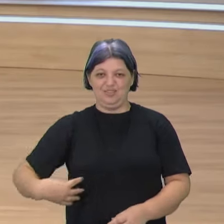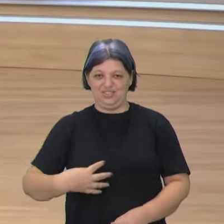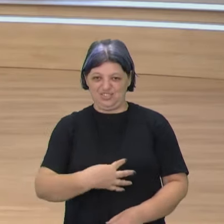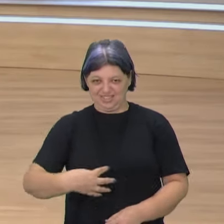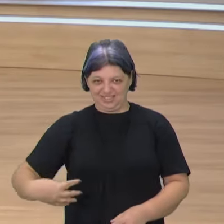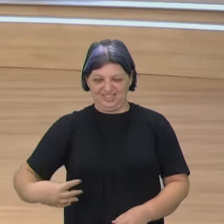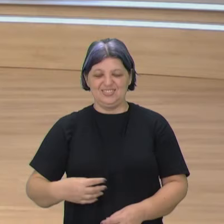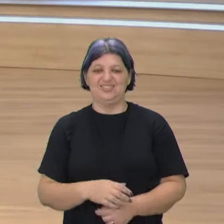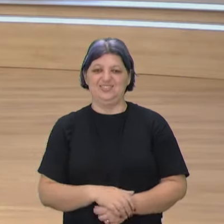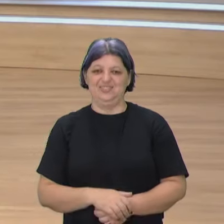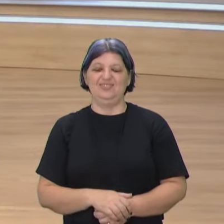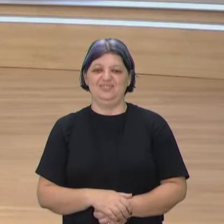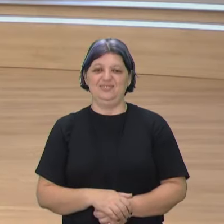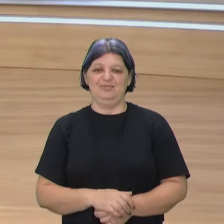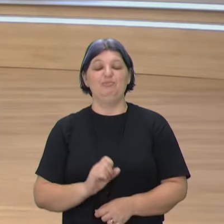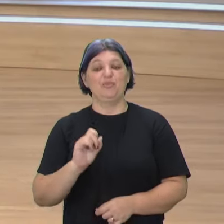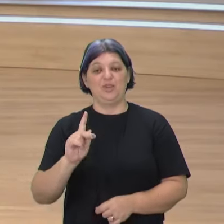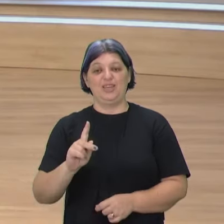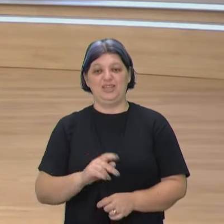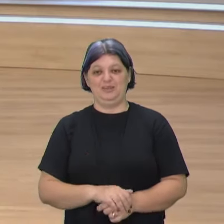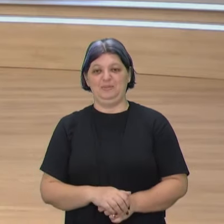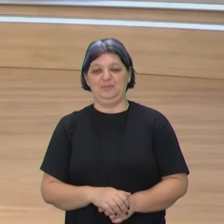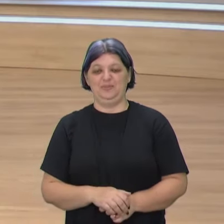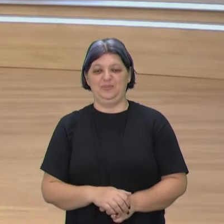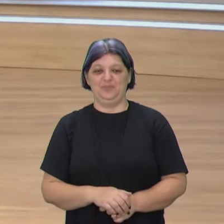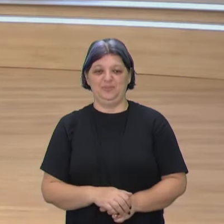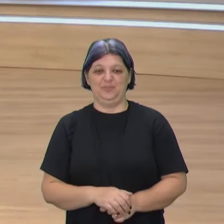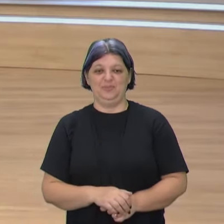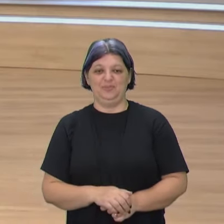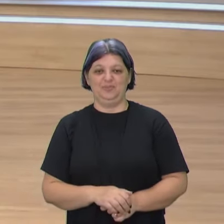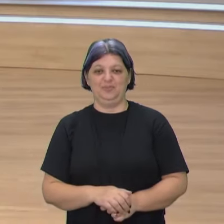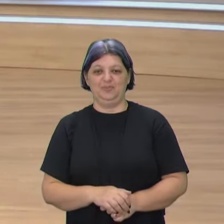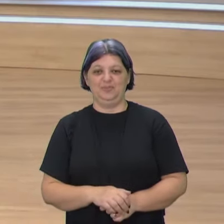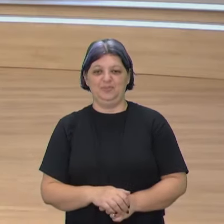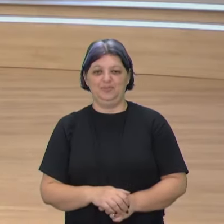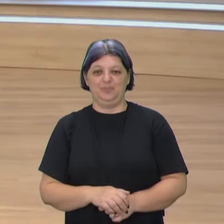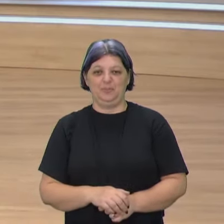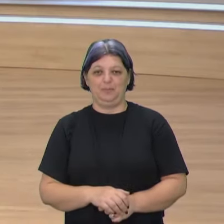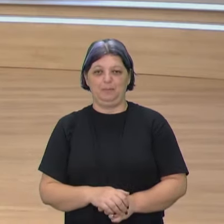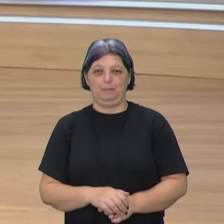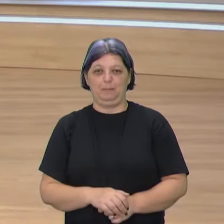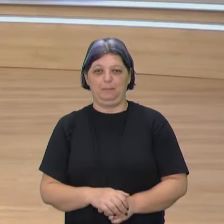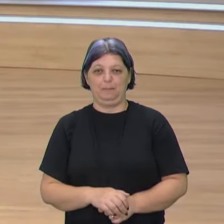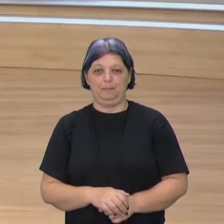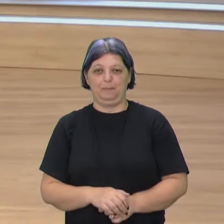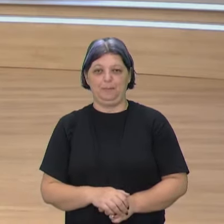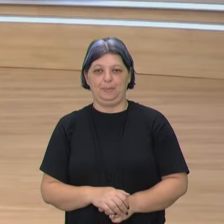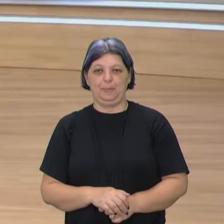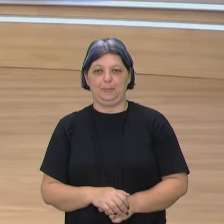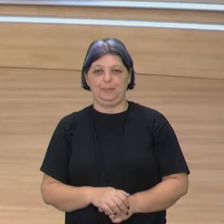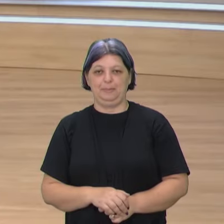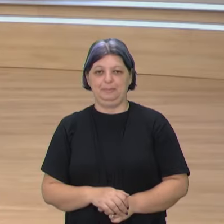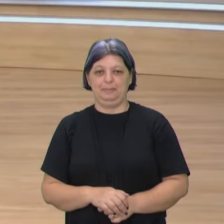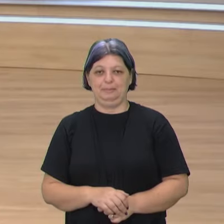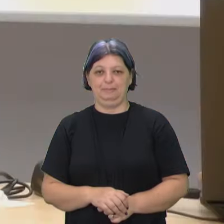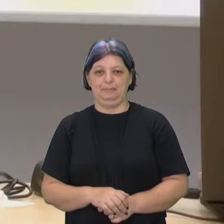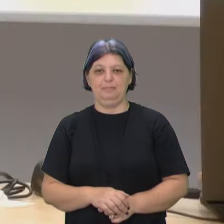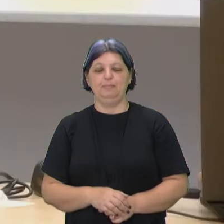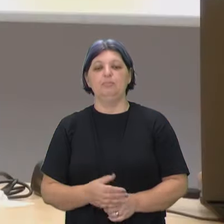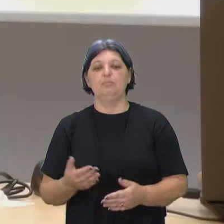né? Muito bem. Muito bem, então, Vanderlei. Agora nós temos aí